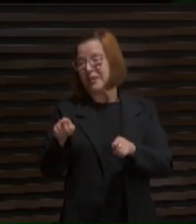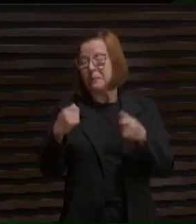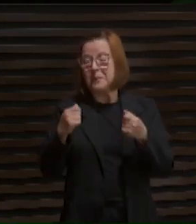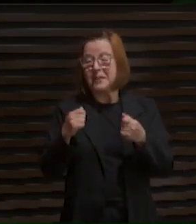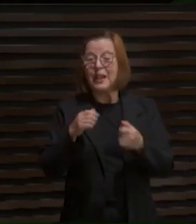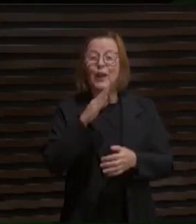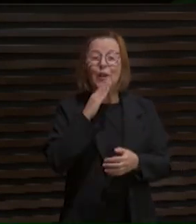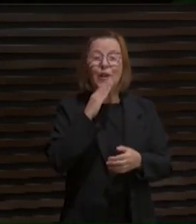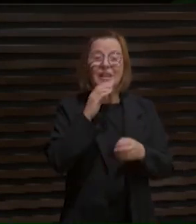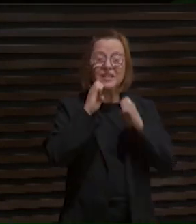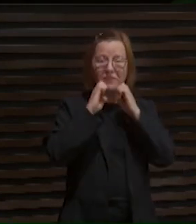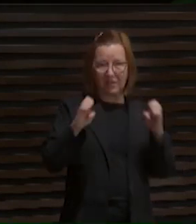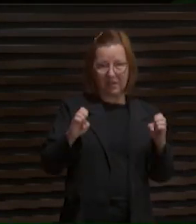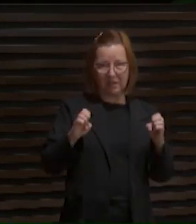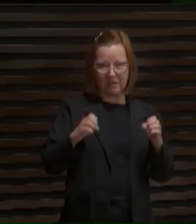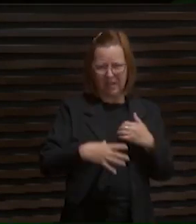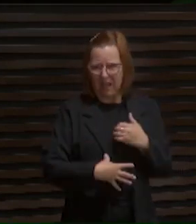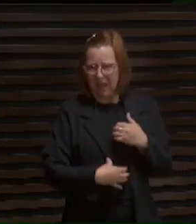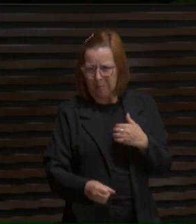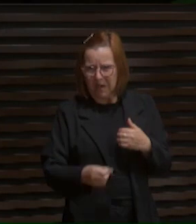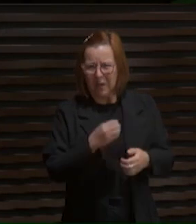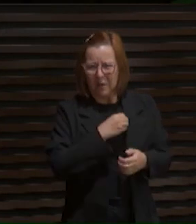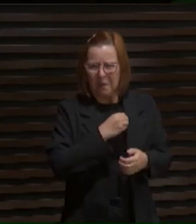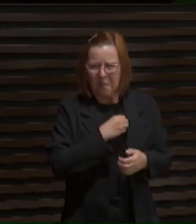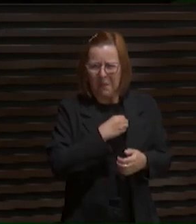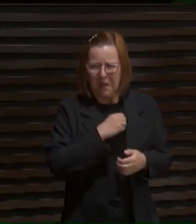O aborto é um pecado hediondo,